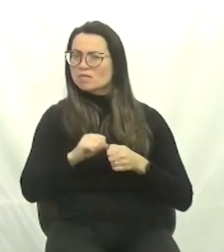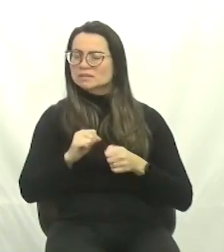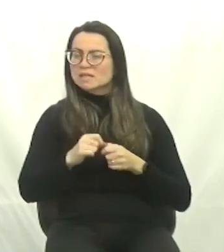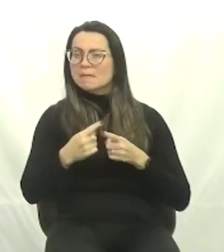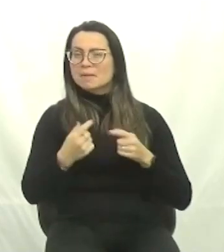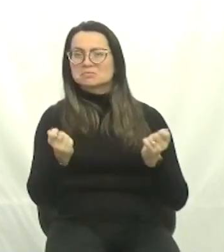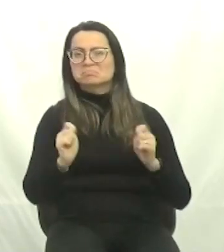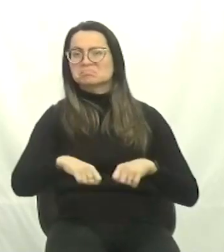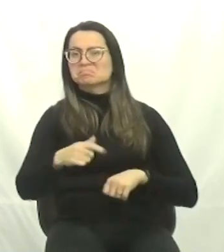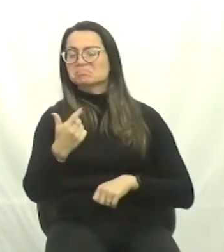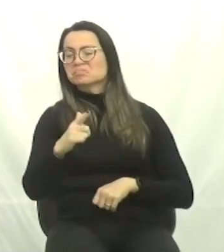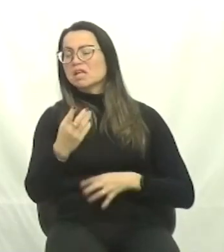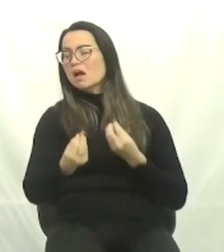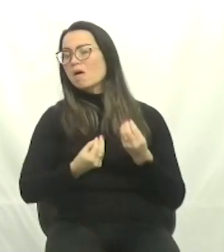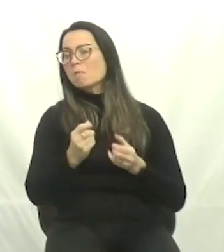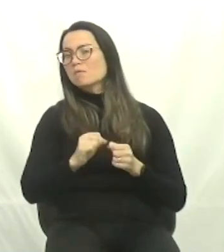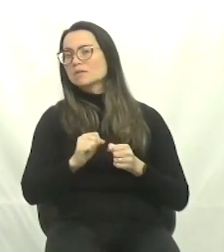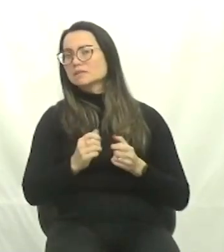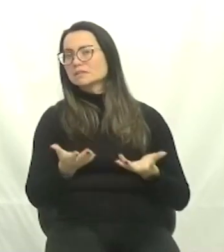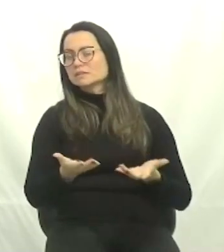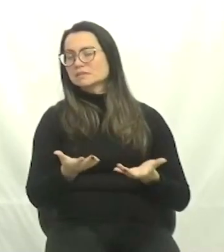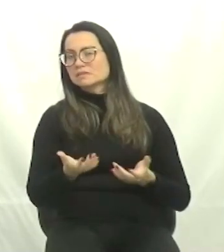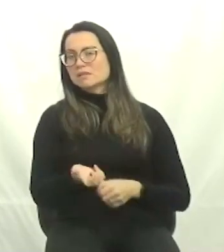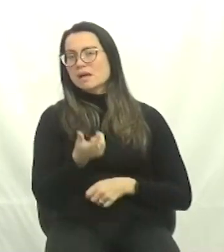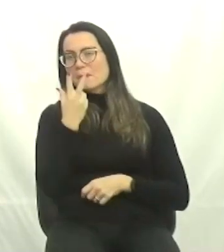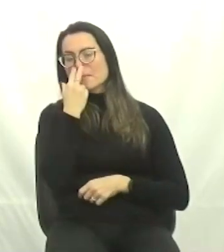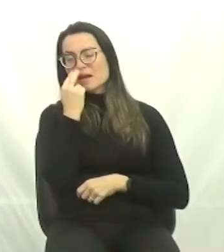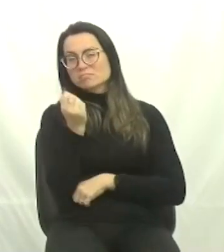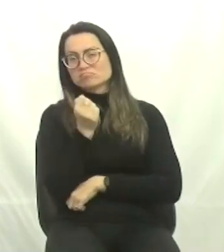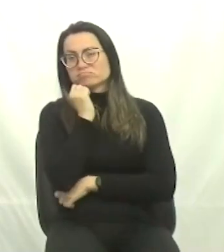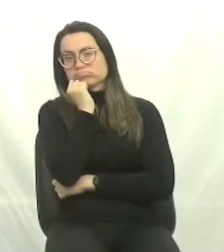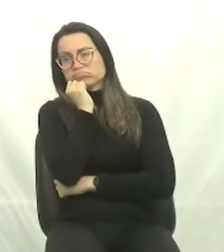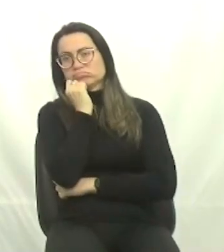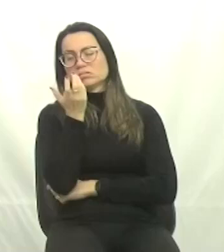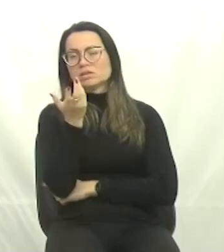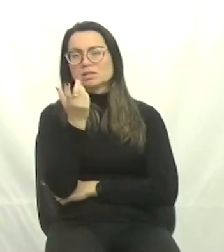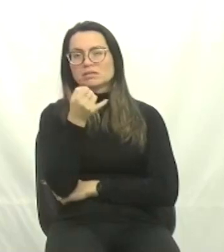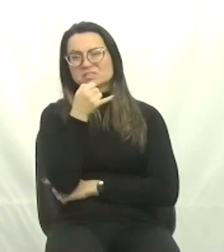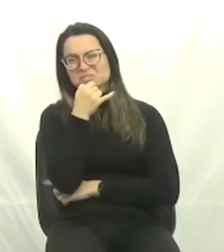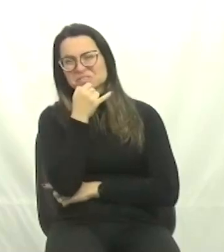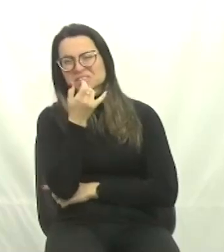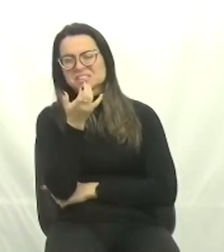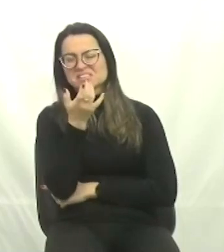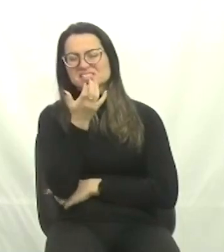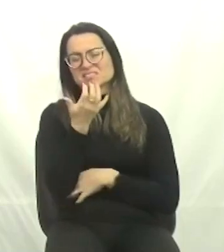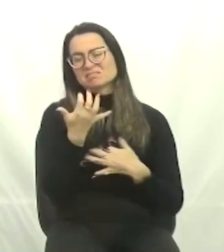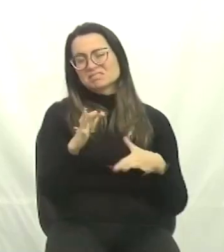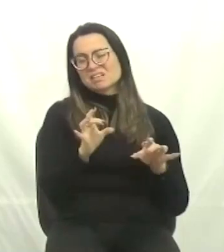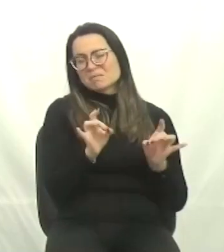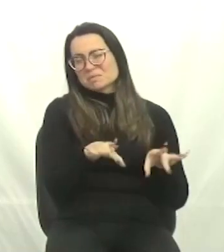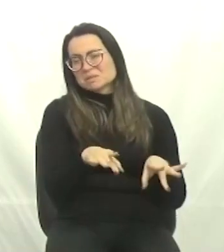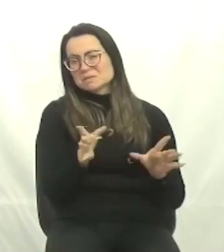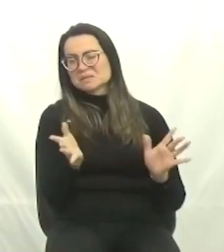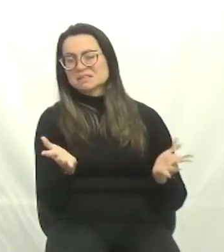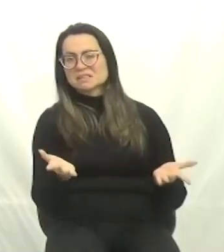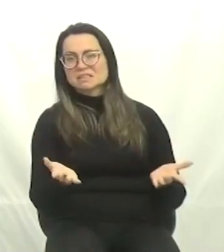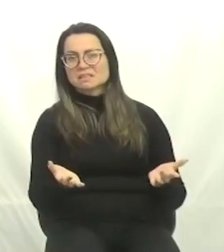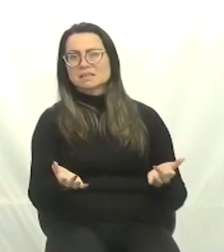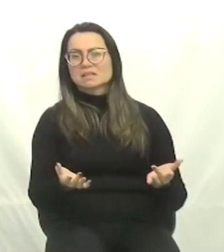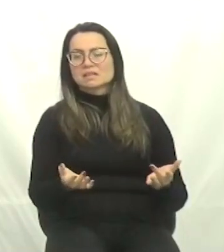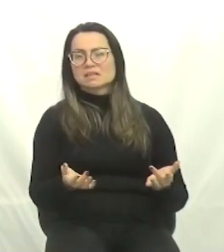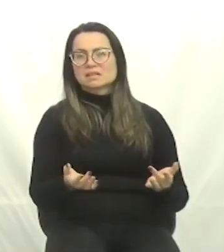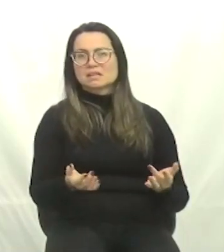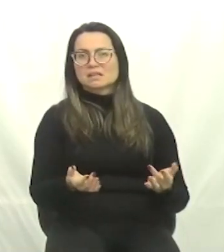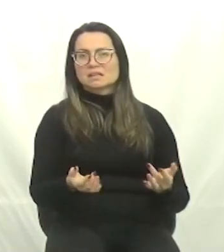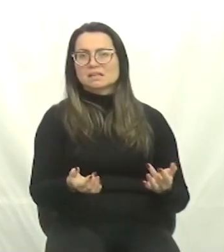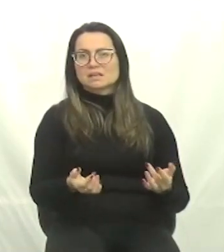capacitado para fazer um bom trabalho, você se frustra. Você se frustra, você desanima, ou você sai do curso, sai do estágio, vai abandonando as